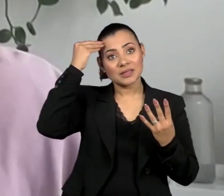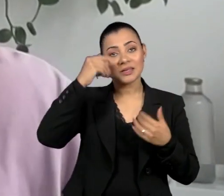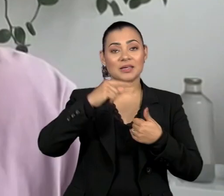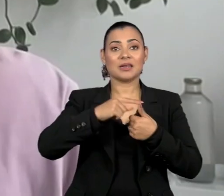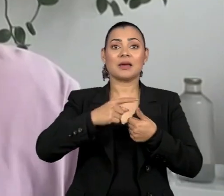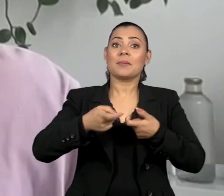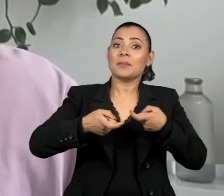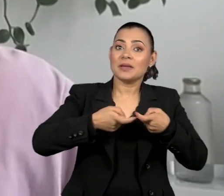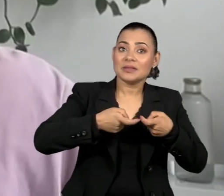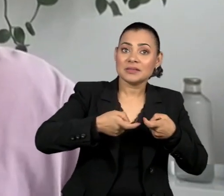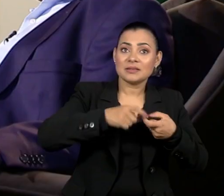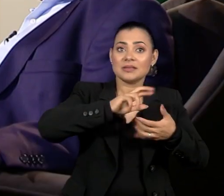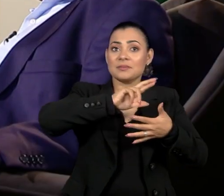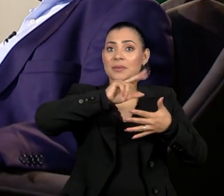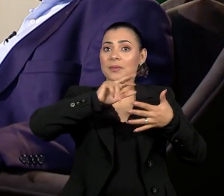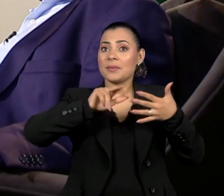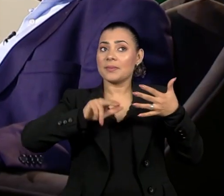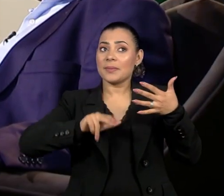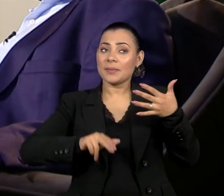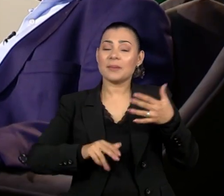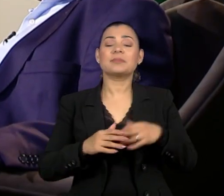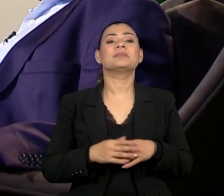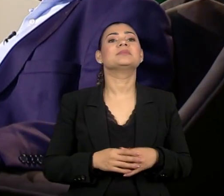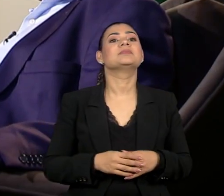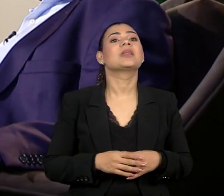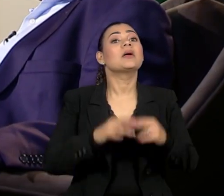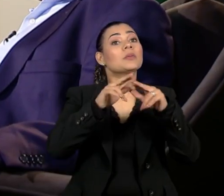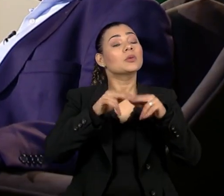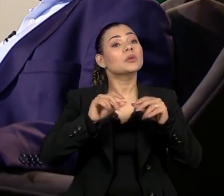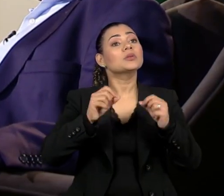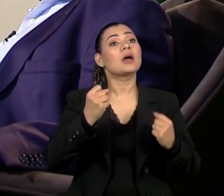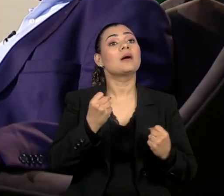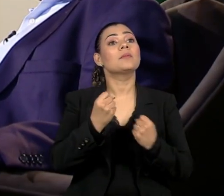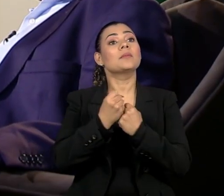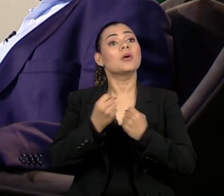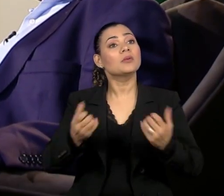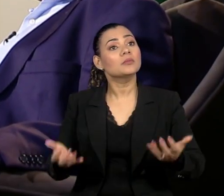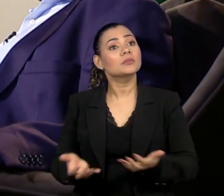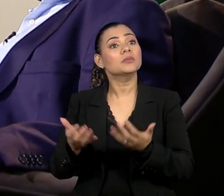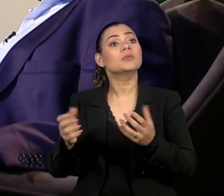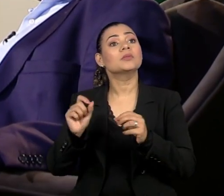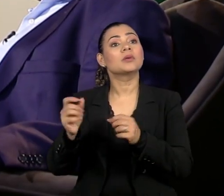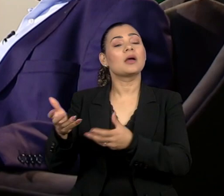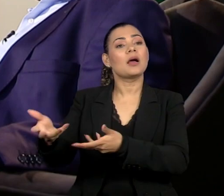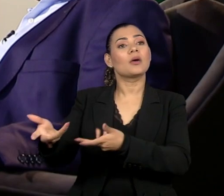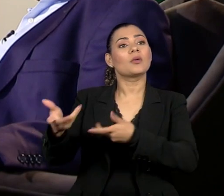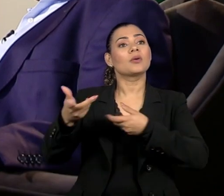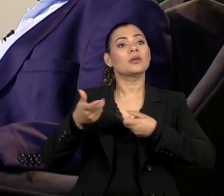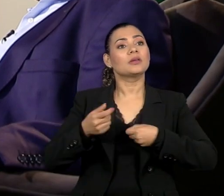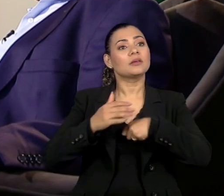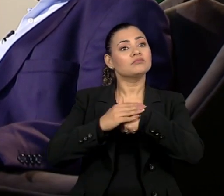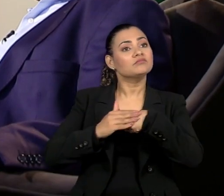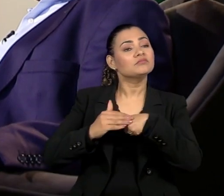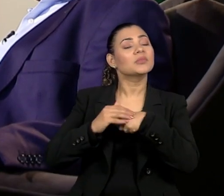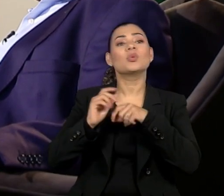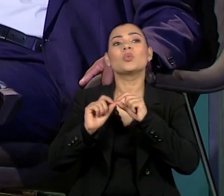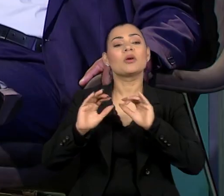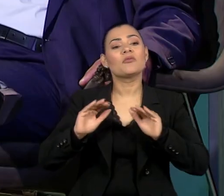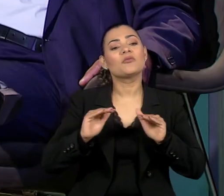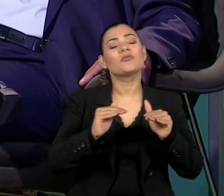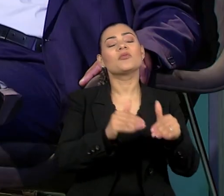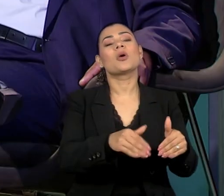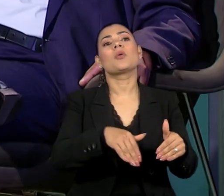medicina também, e eles auxiliam justamente nessa prática de acolhimento mais direcionado